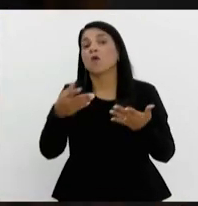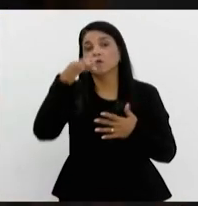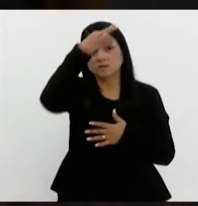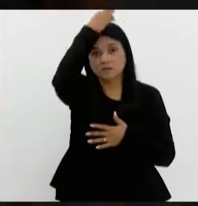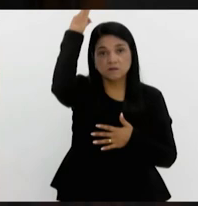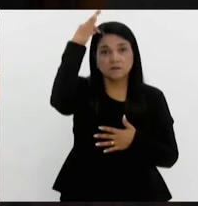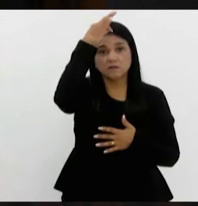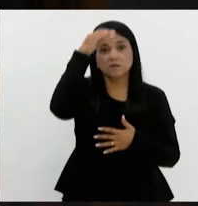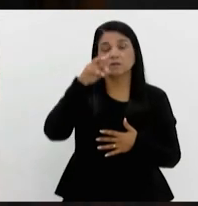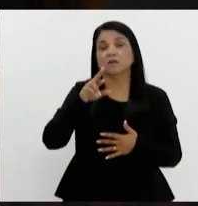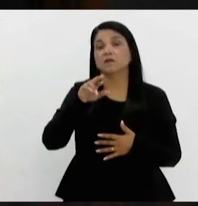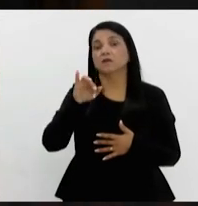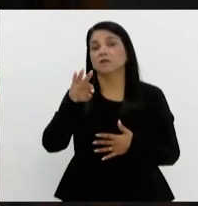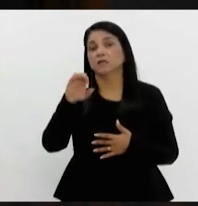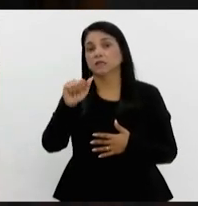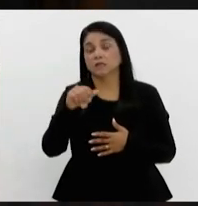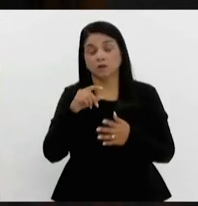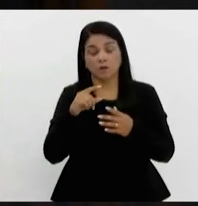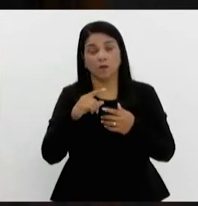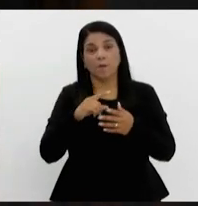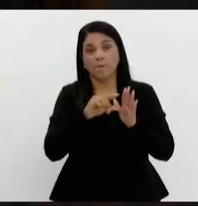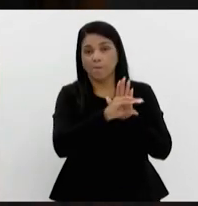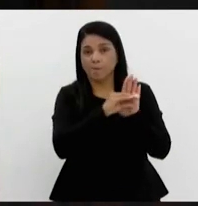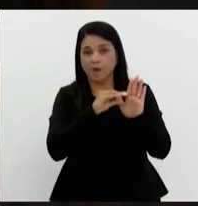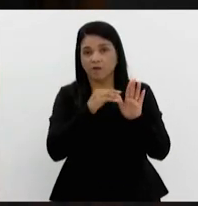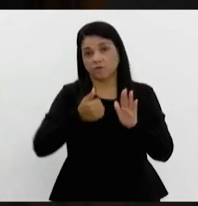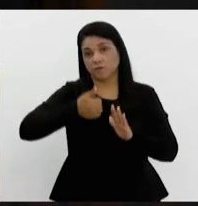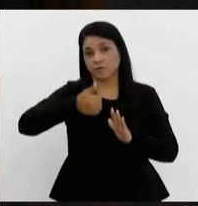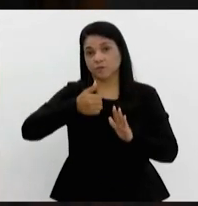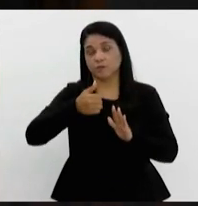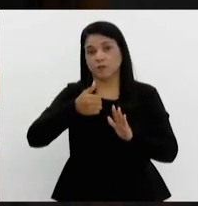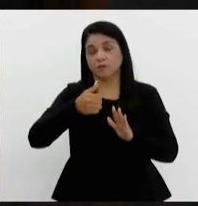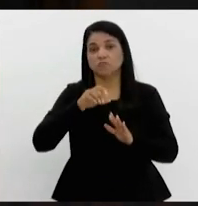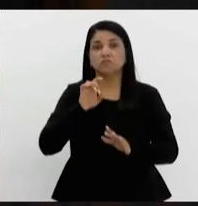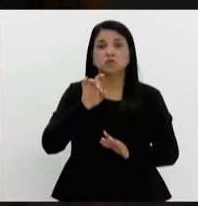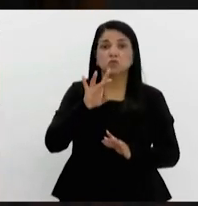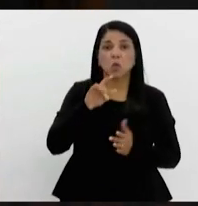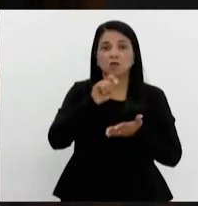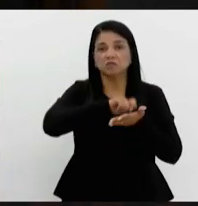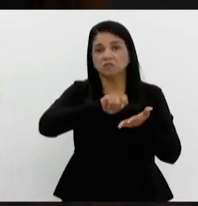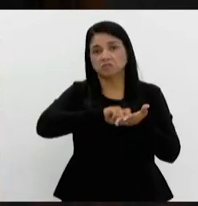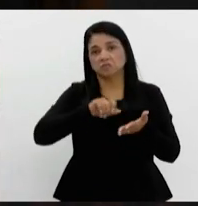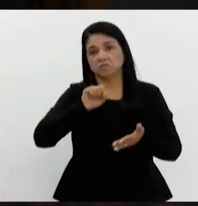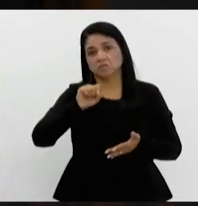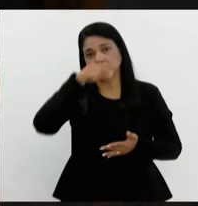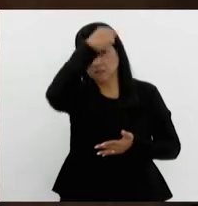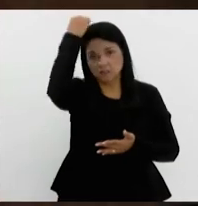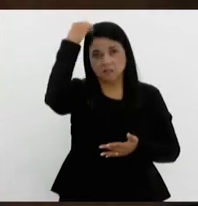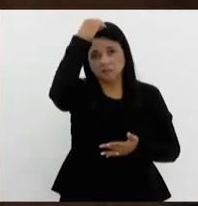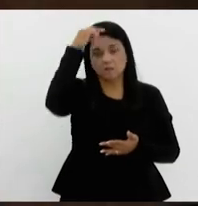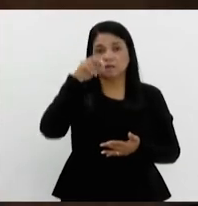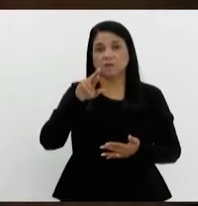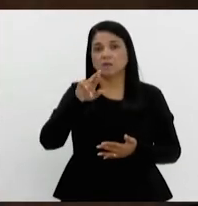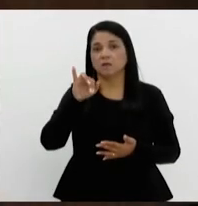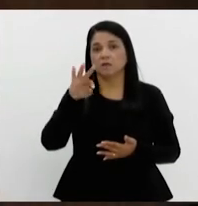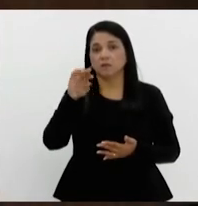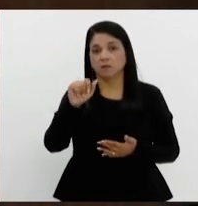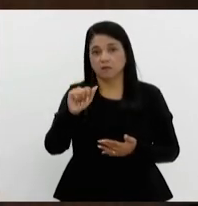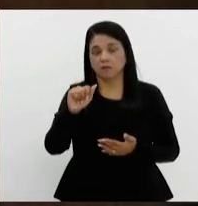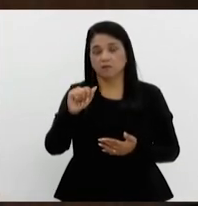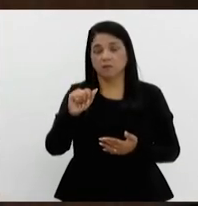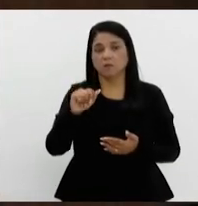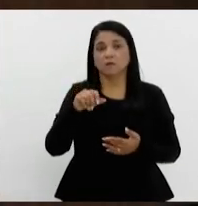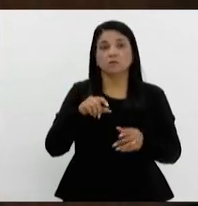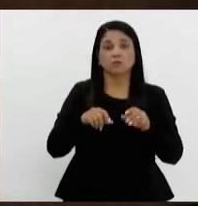no parágrafo primeiro está escrito lá. Só Santa Rita. Só Santa Rita, mas também não diz qual a Santa Rita. É, lá tem duas, Santa Rita do